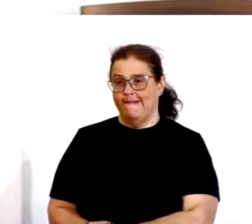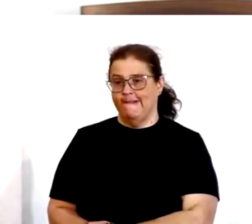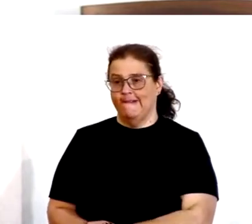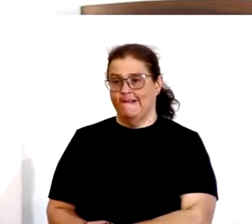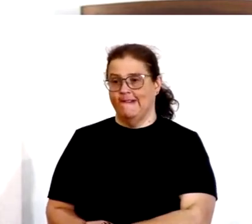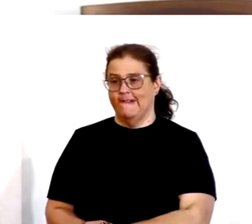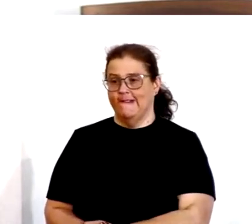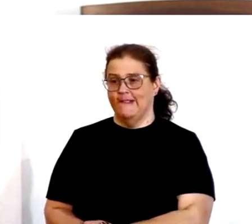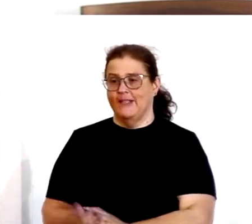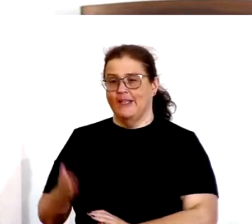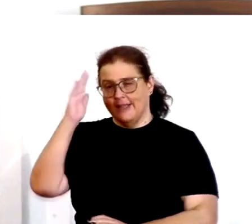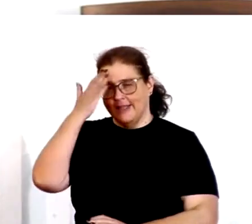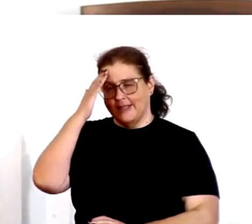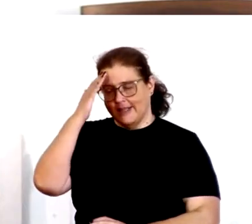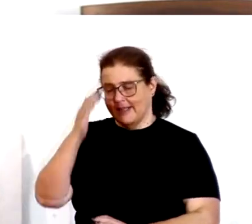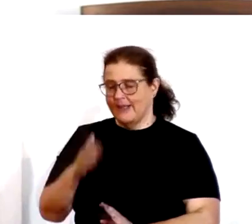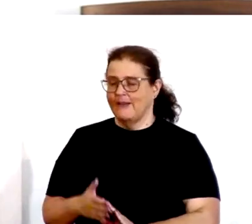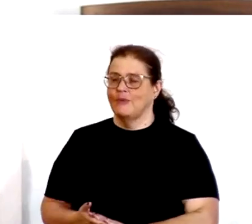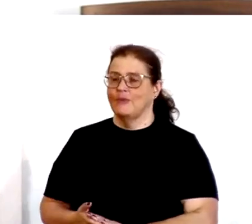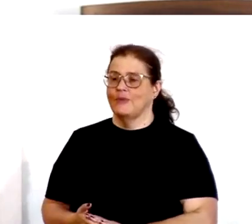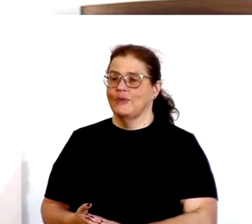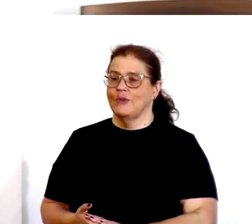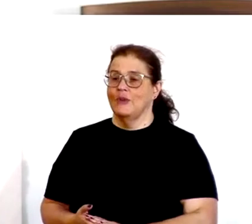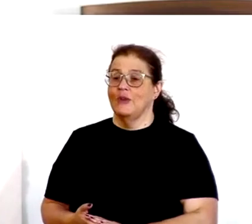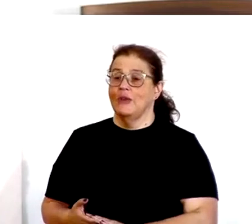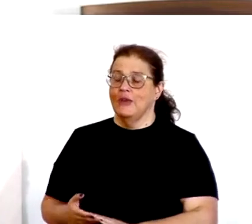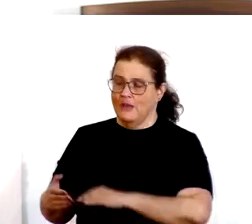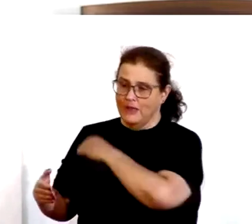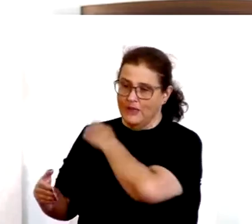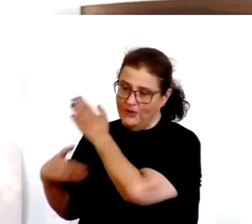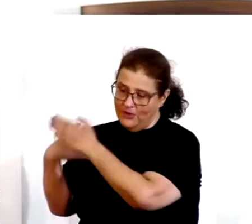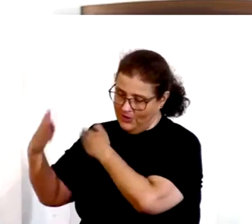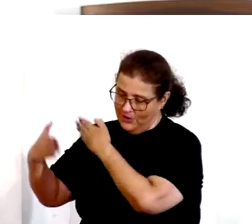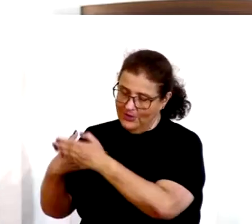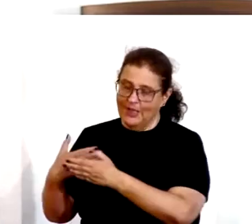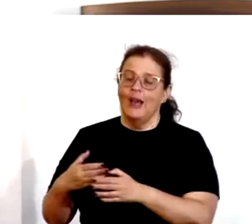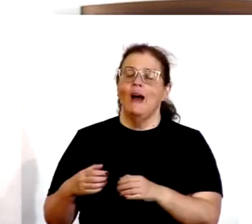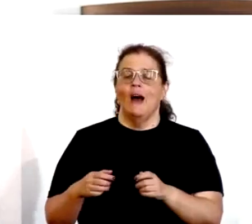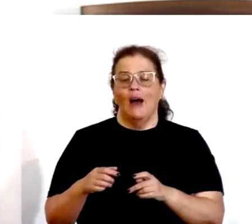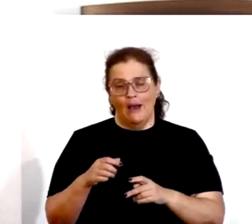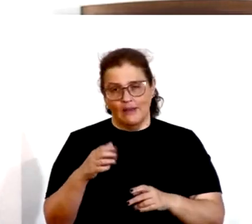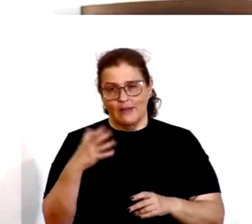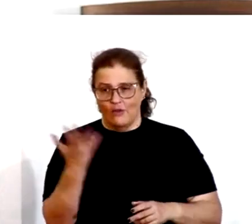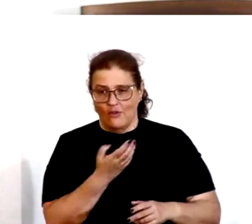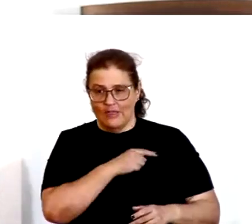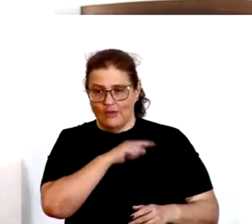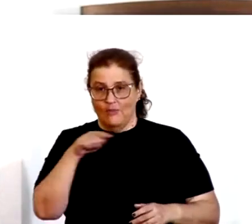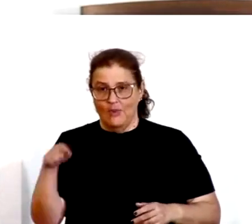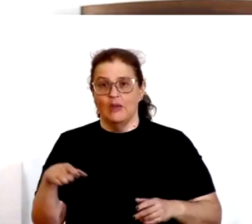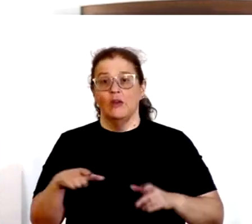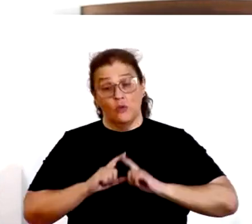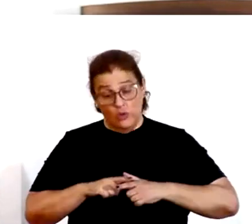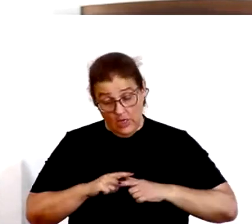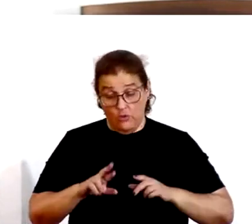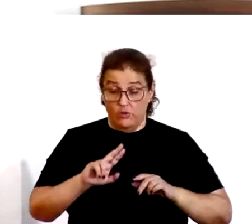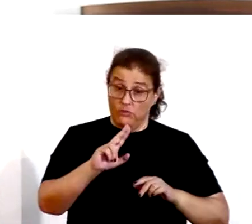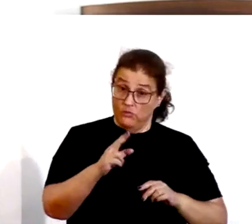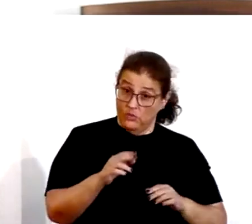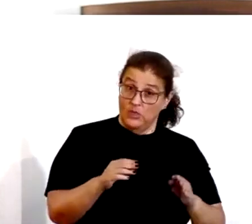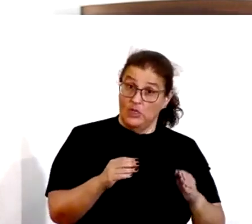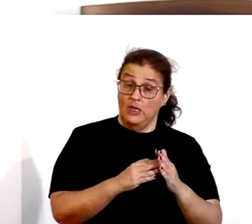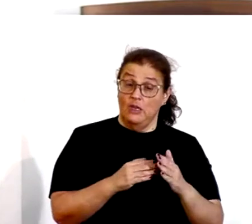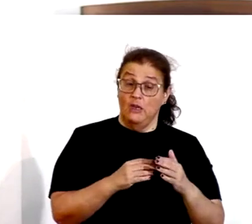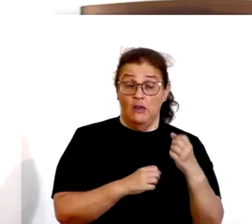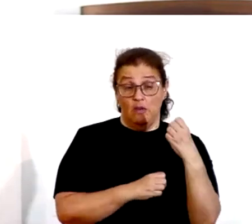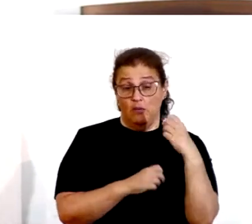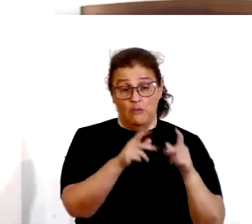vocês? Entenderam que essa obra não é apenas para vocês, judeus, mas também é para os gentios? Oro para que Deus conceda entendimento para